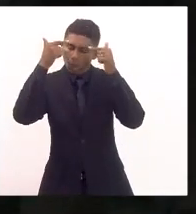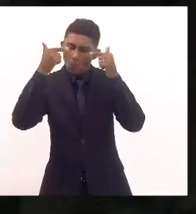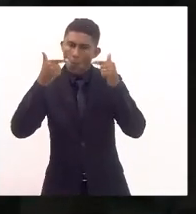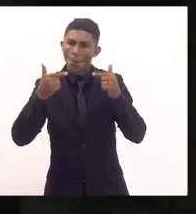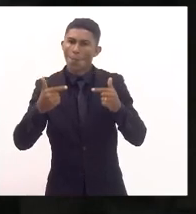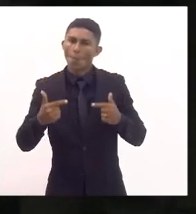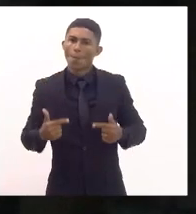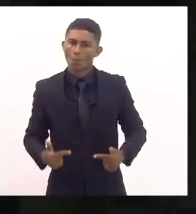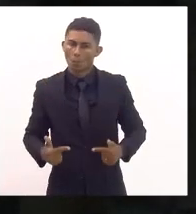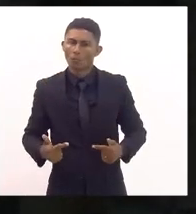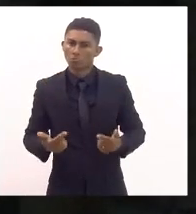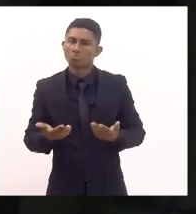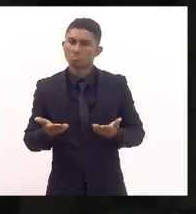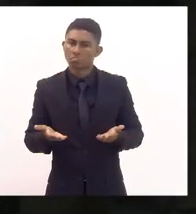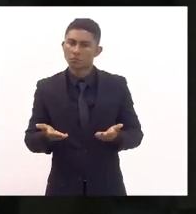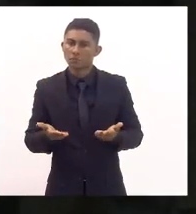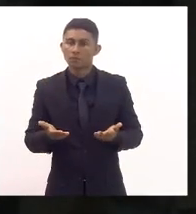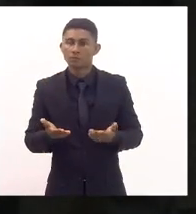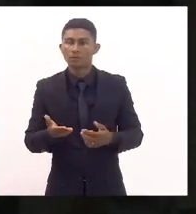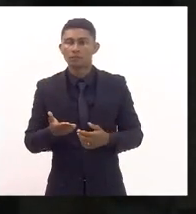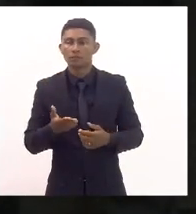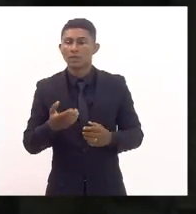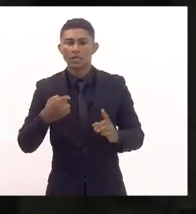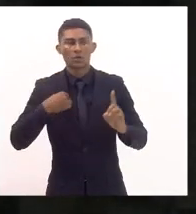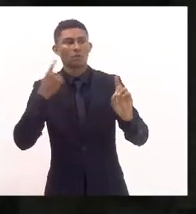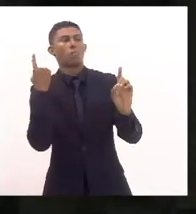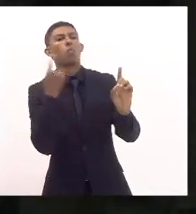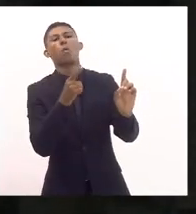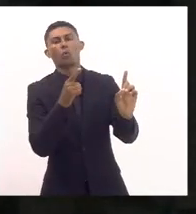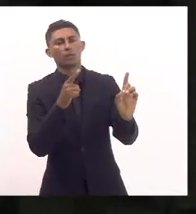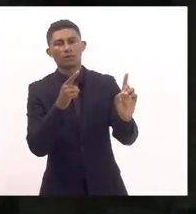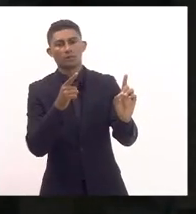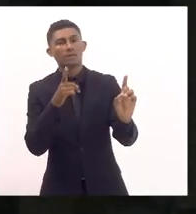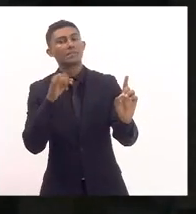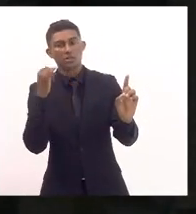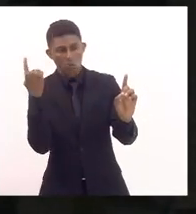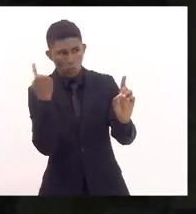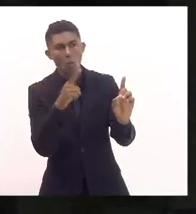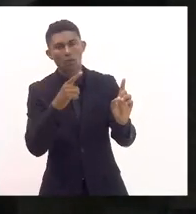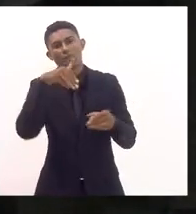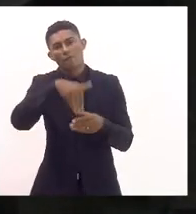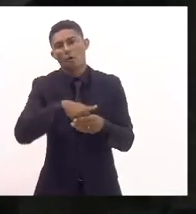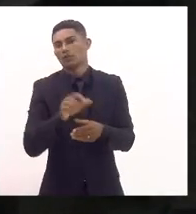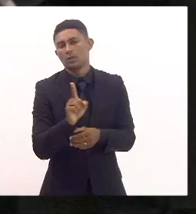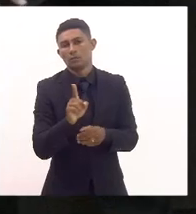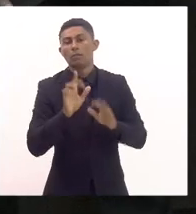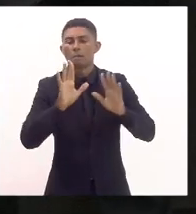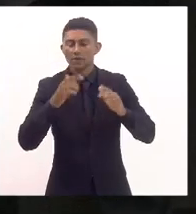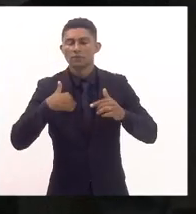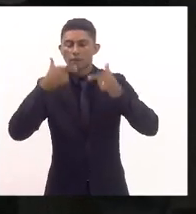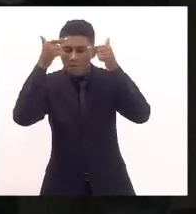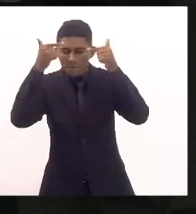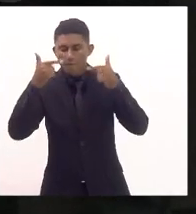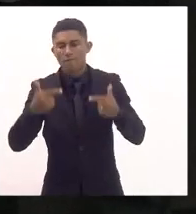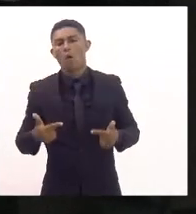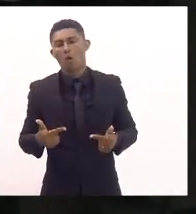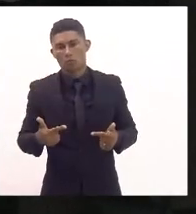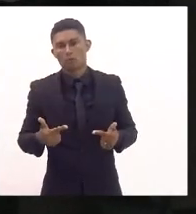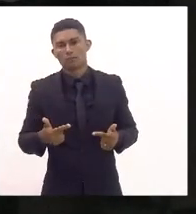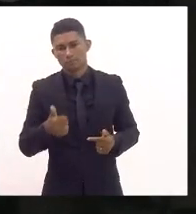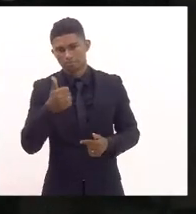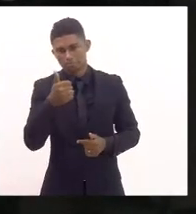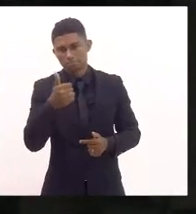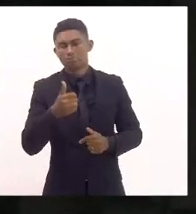votar se tivesse alguma coisa contra o candidato votaria contrário mas o meu voto é abstenção